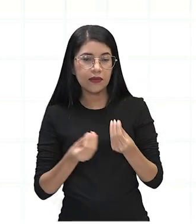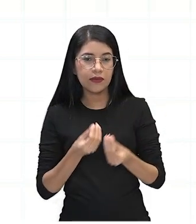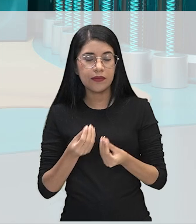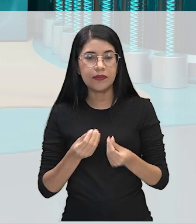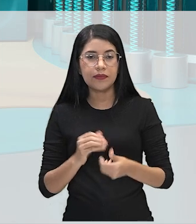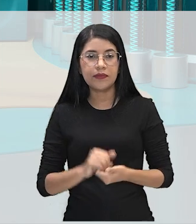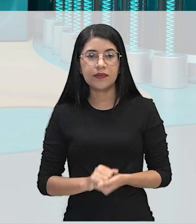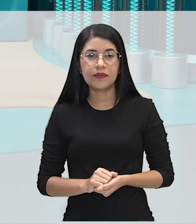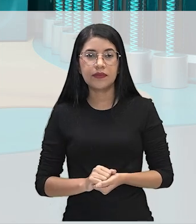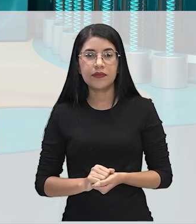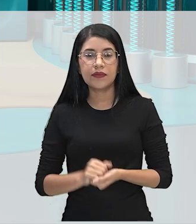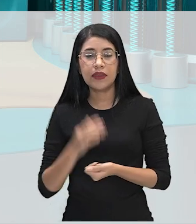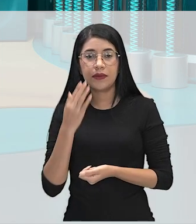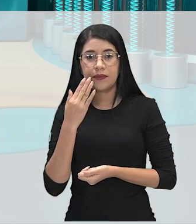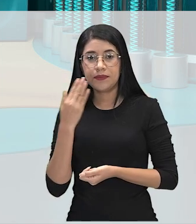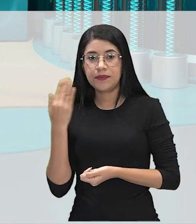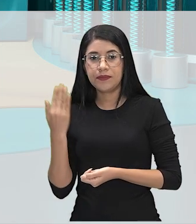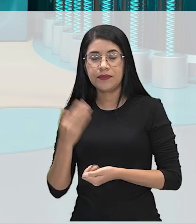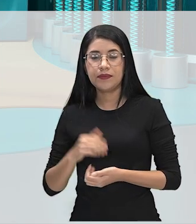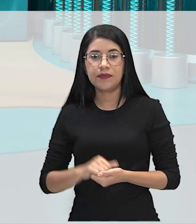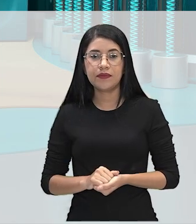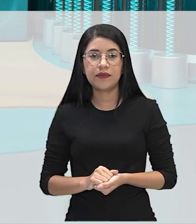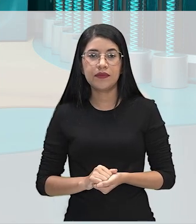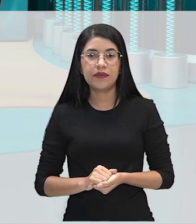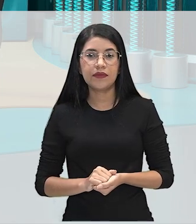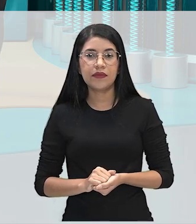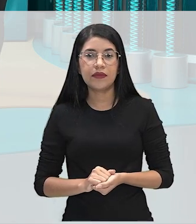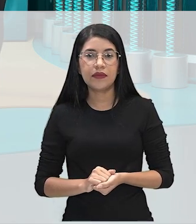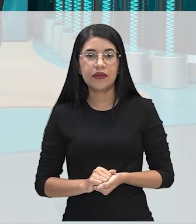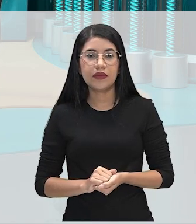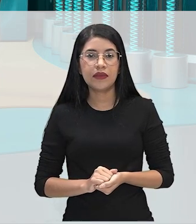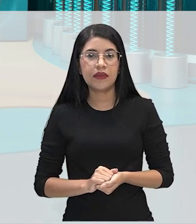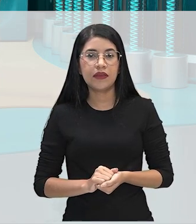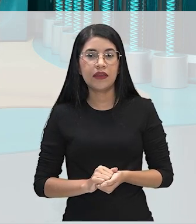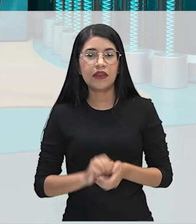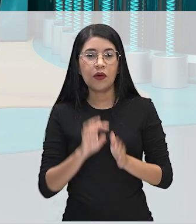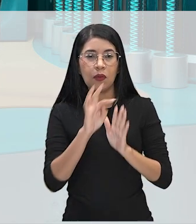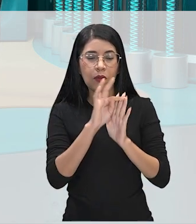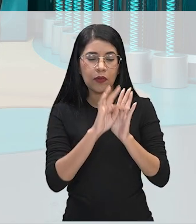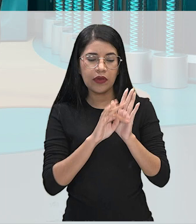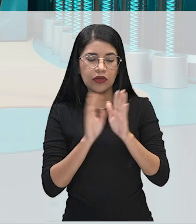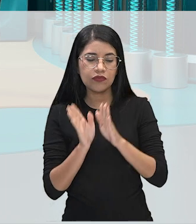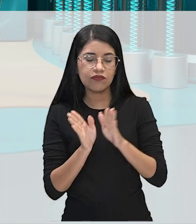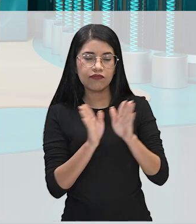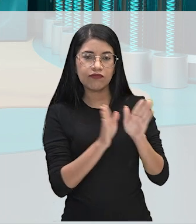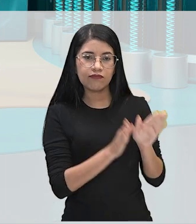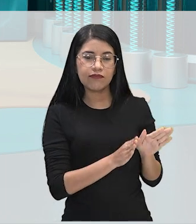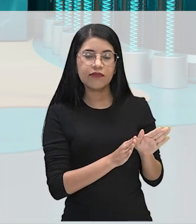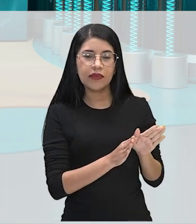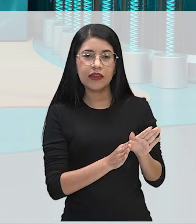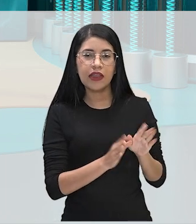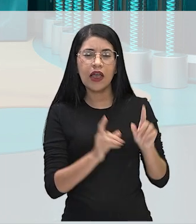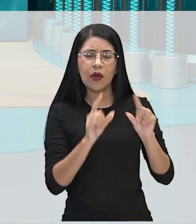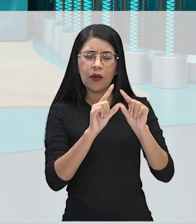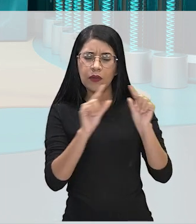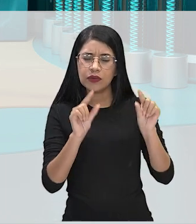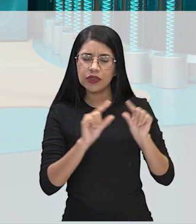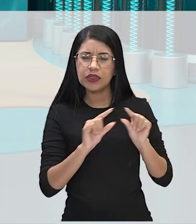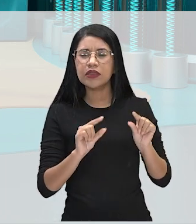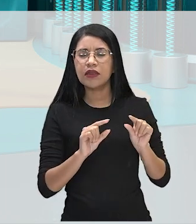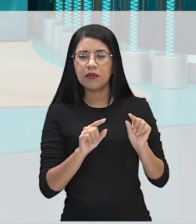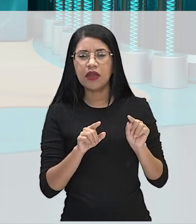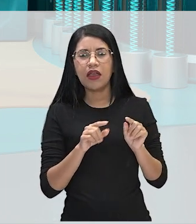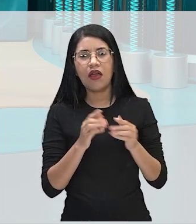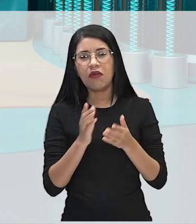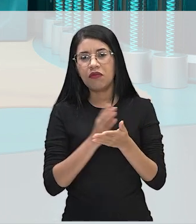Observem. Aqui, lá do meu texto, destaquei. O título é algumas ideias do que você pode